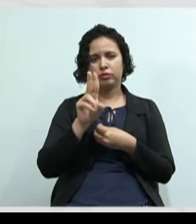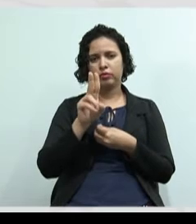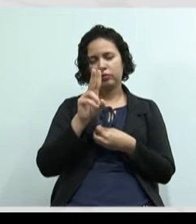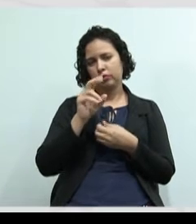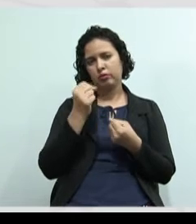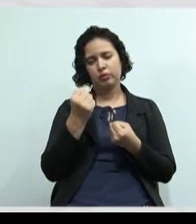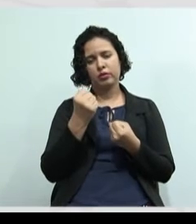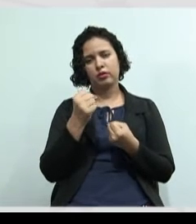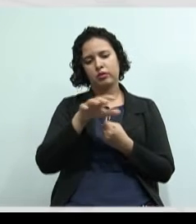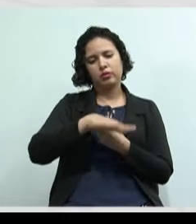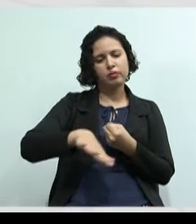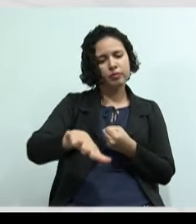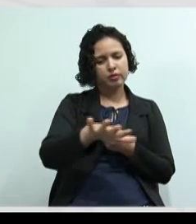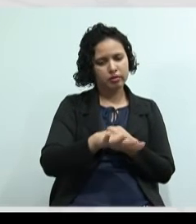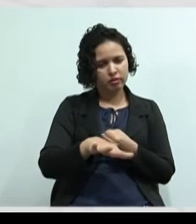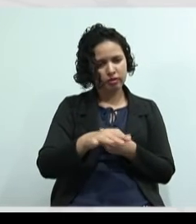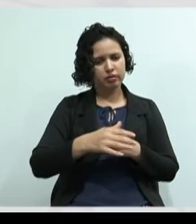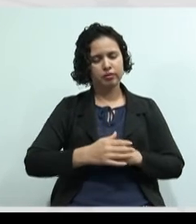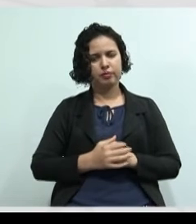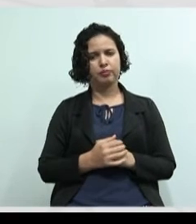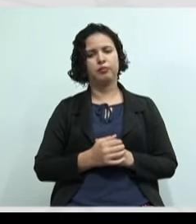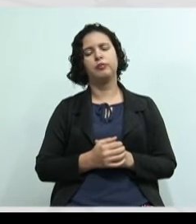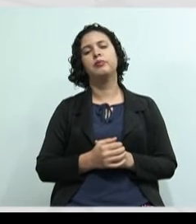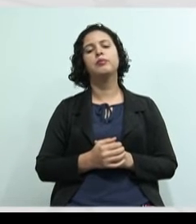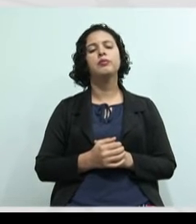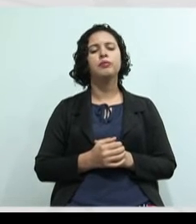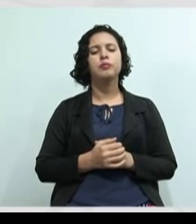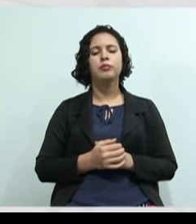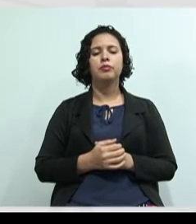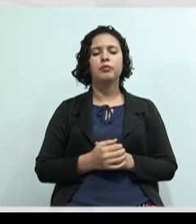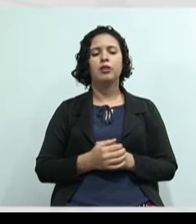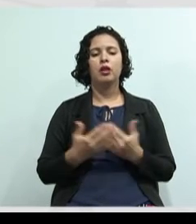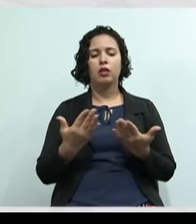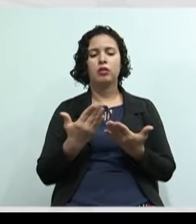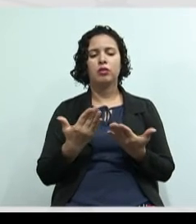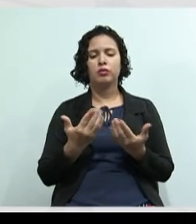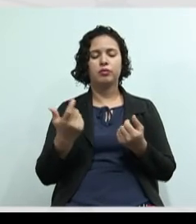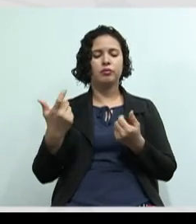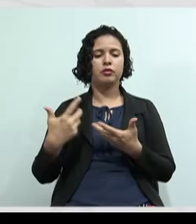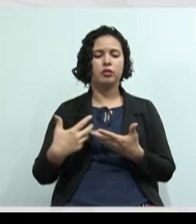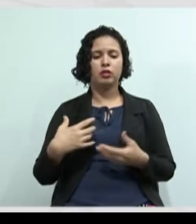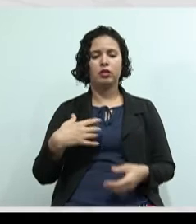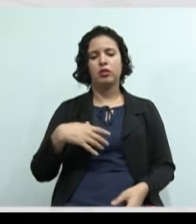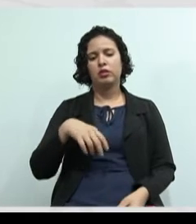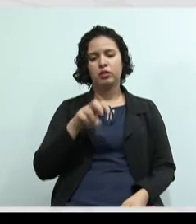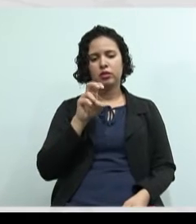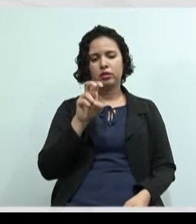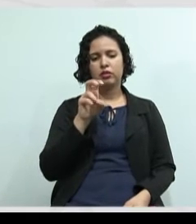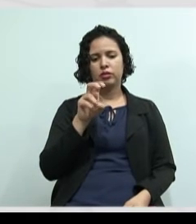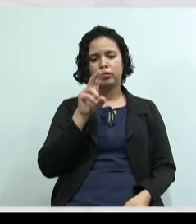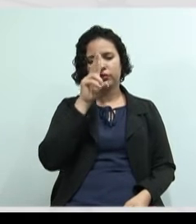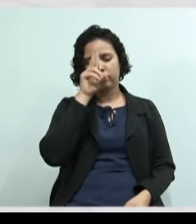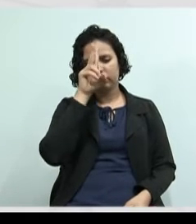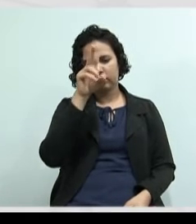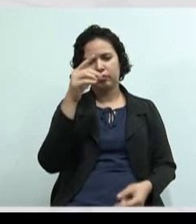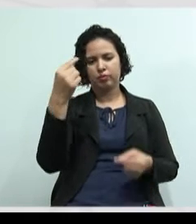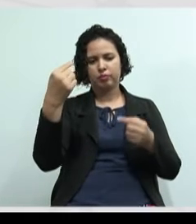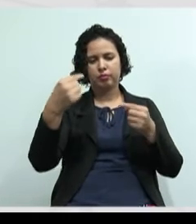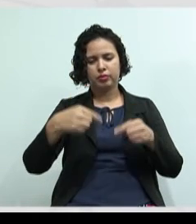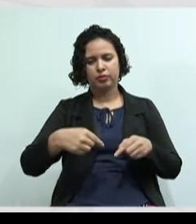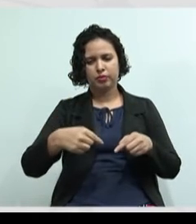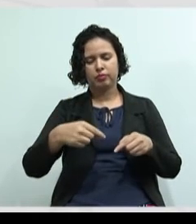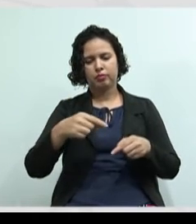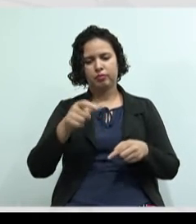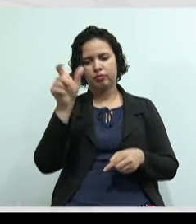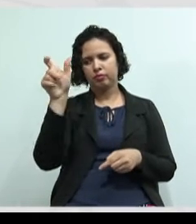esse para que você entenda muito bem aqui, ó, porque nós entramos nas 5 forças da competitividade, né, do autor Michael